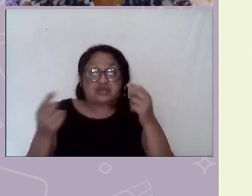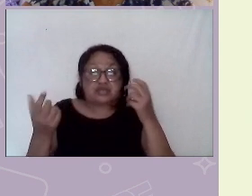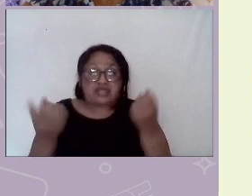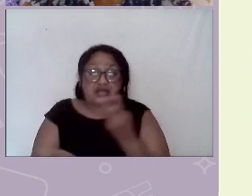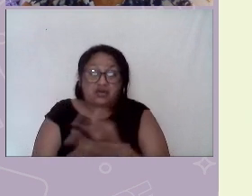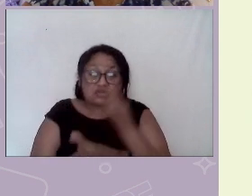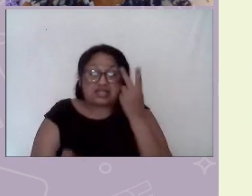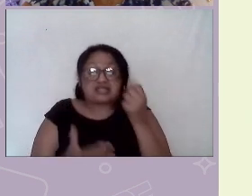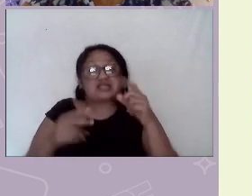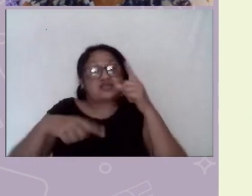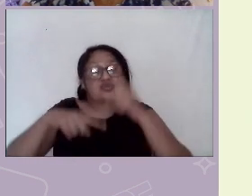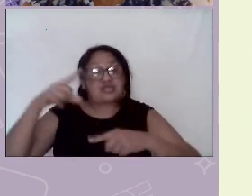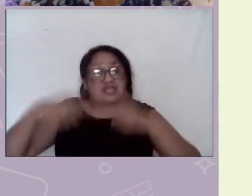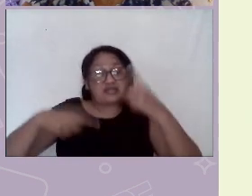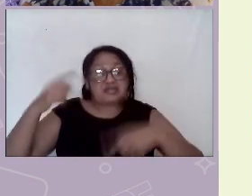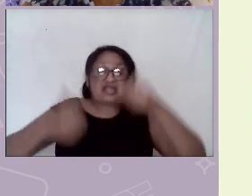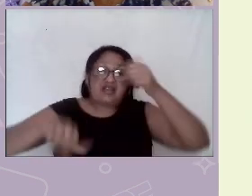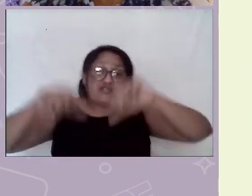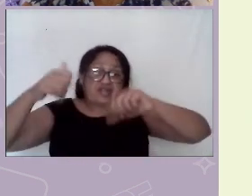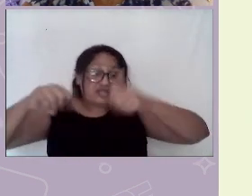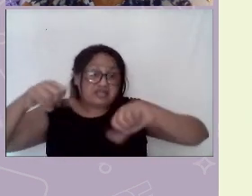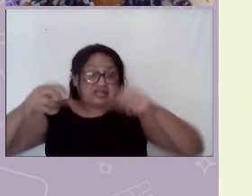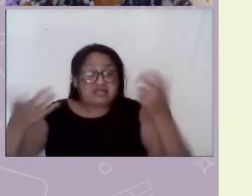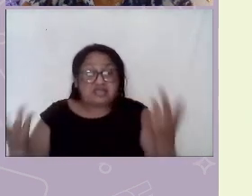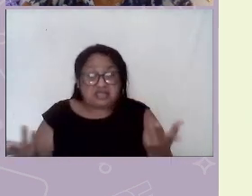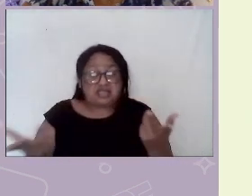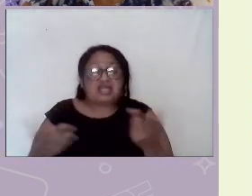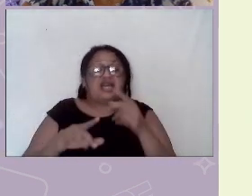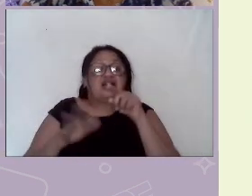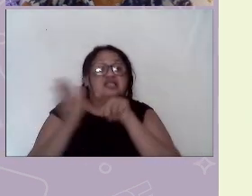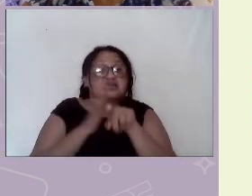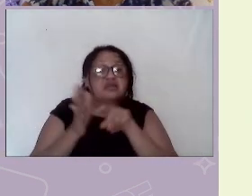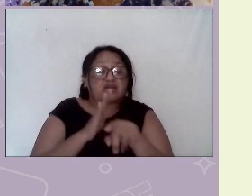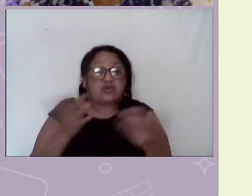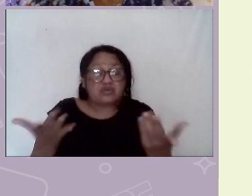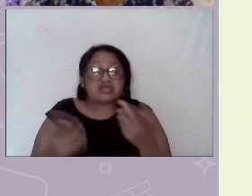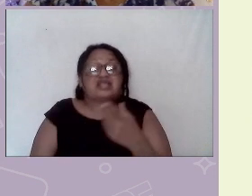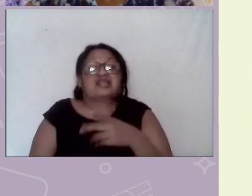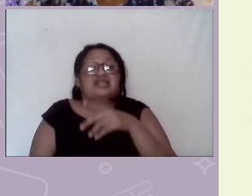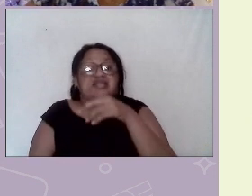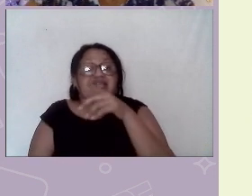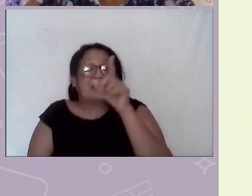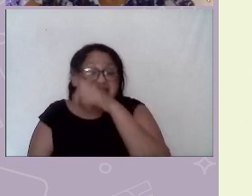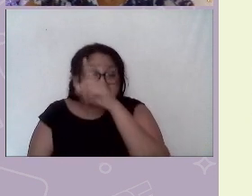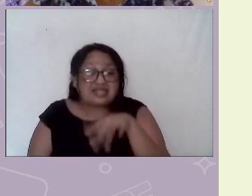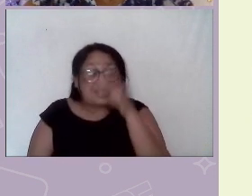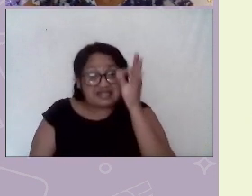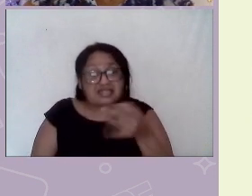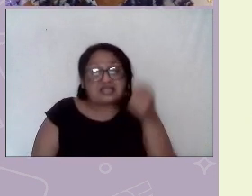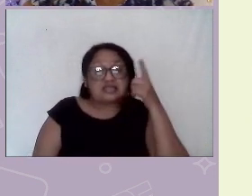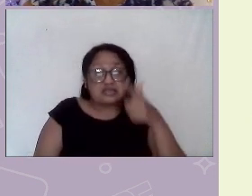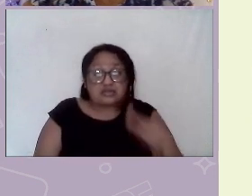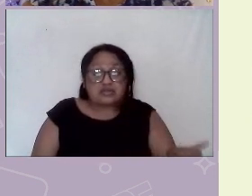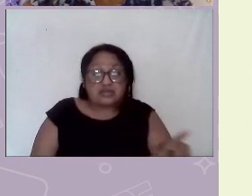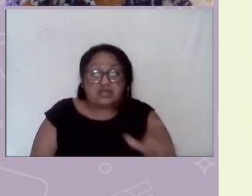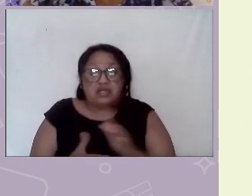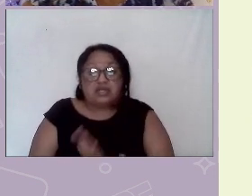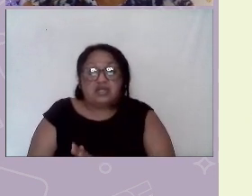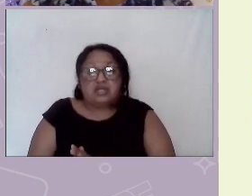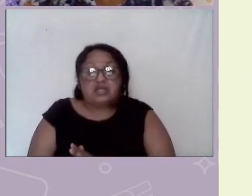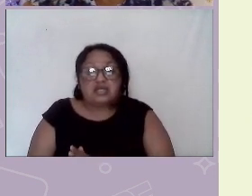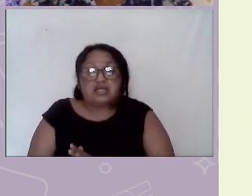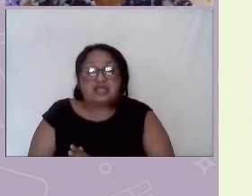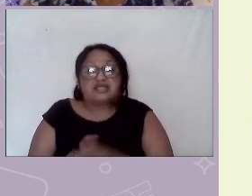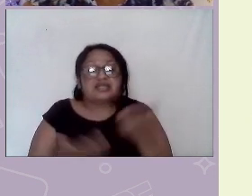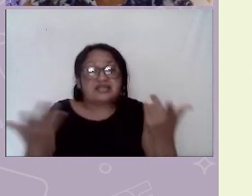elementos analise as afirmativas abaixo e assinale a correta então novamente né ele dá o